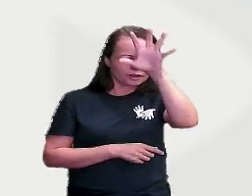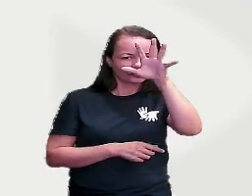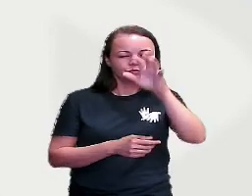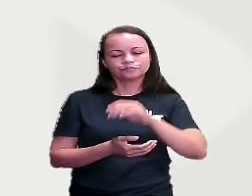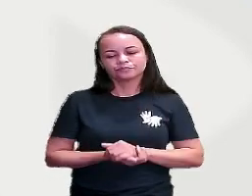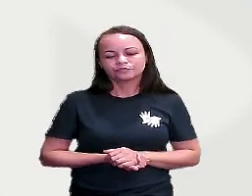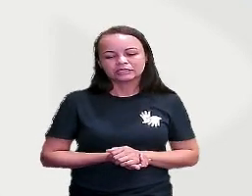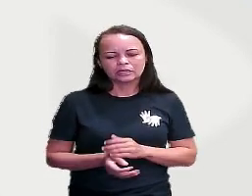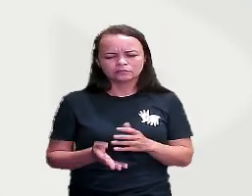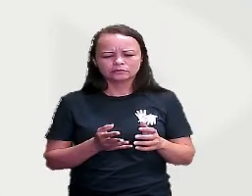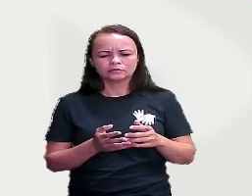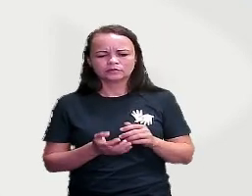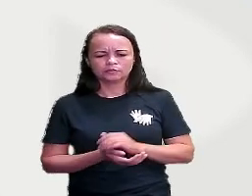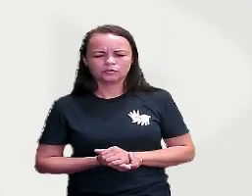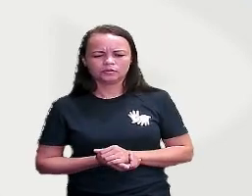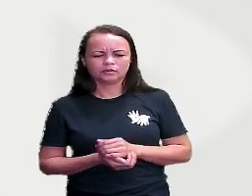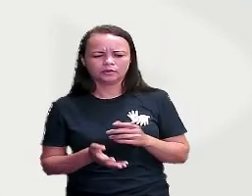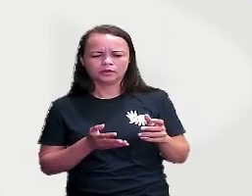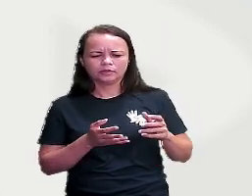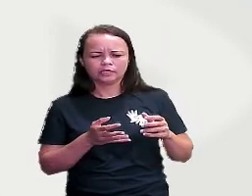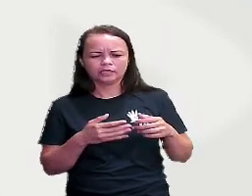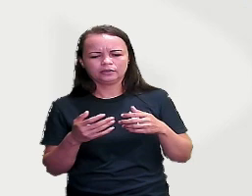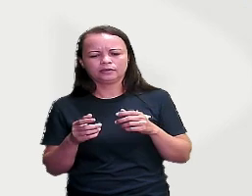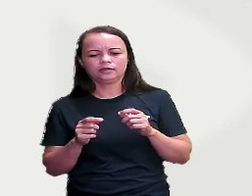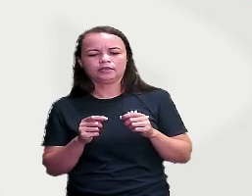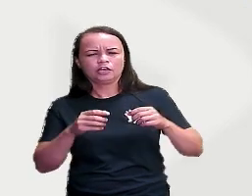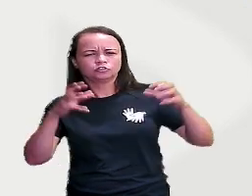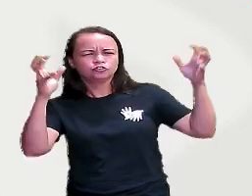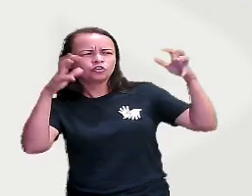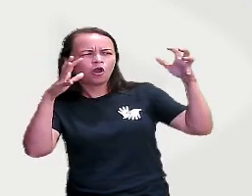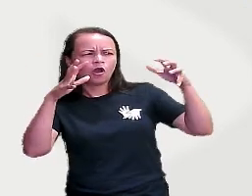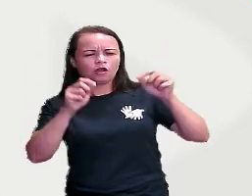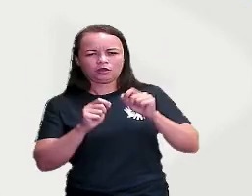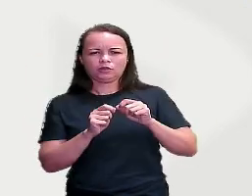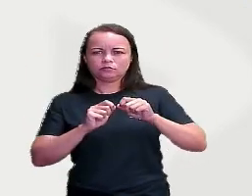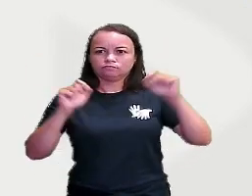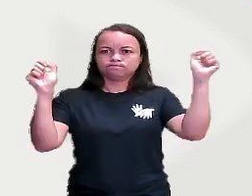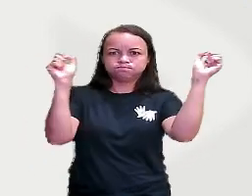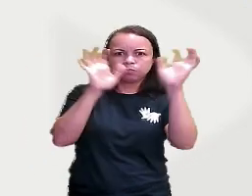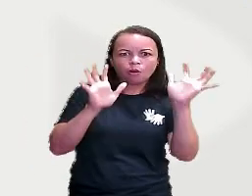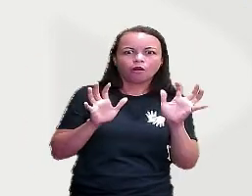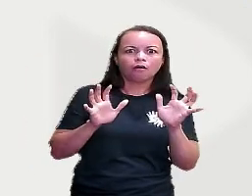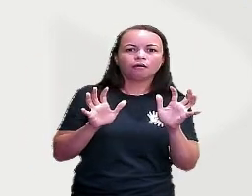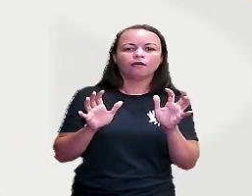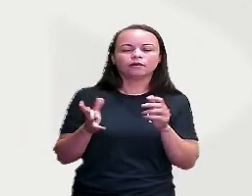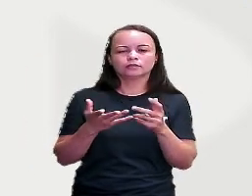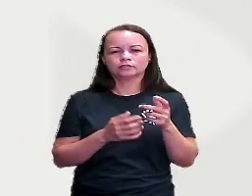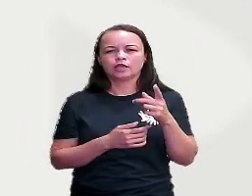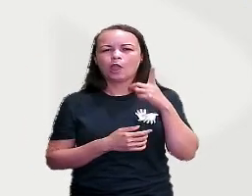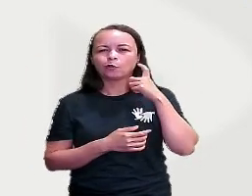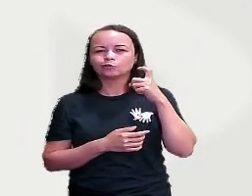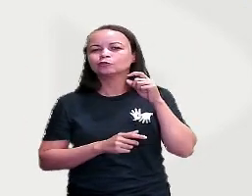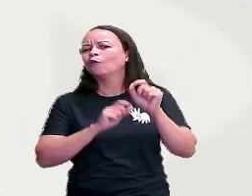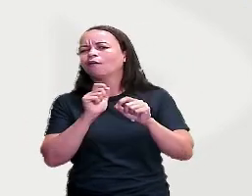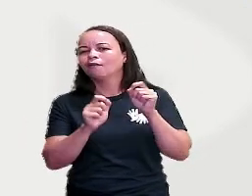tem por título Por que chove? E aí, cabrum, aquele som, né,